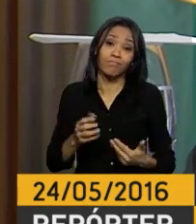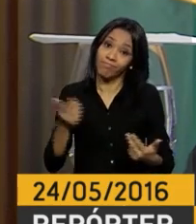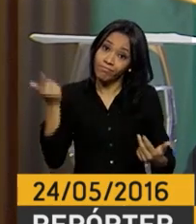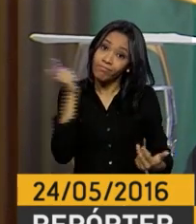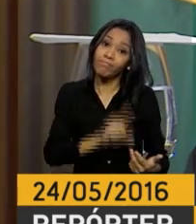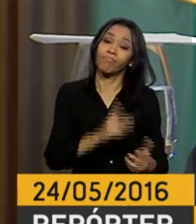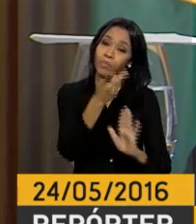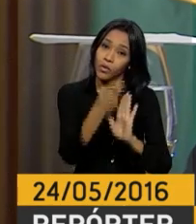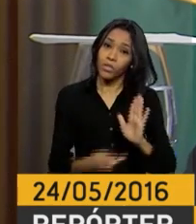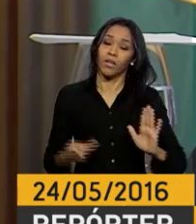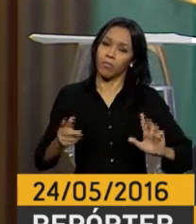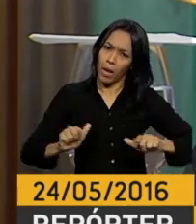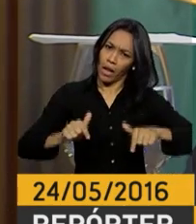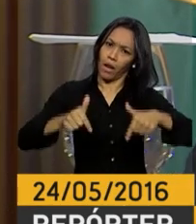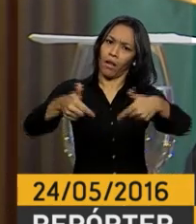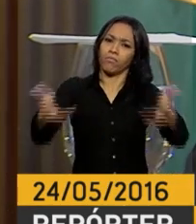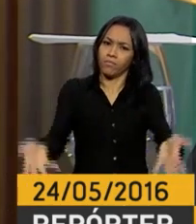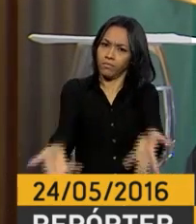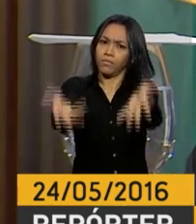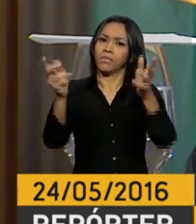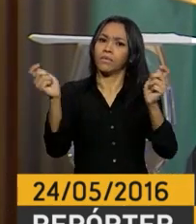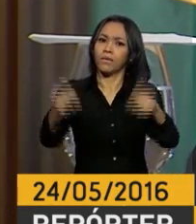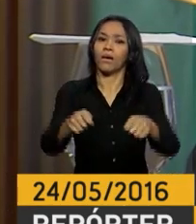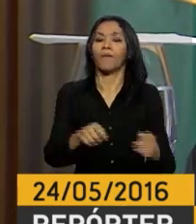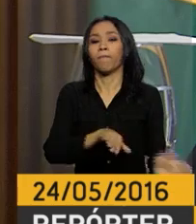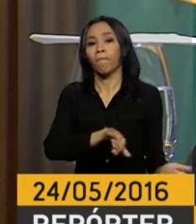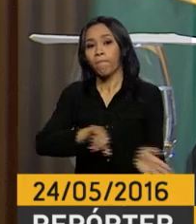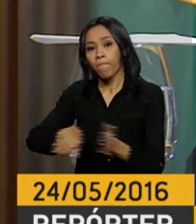esse projeto adiante. E